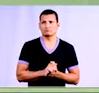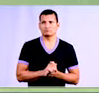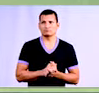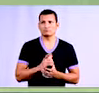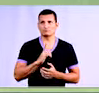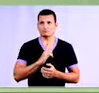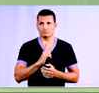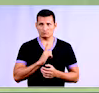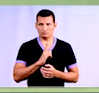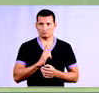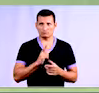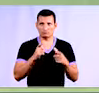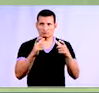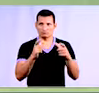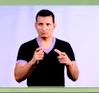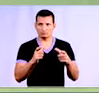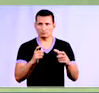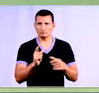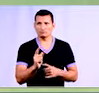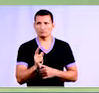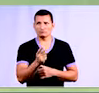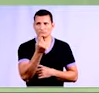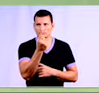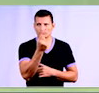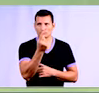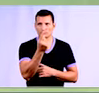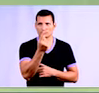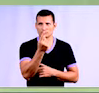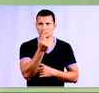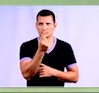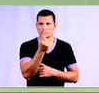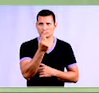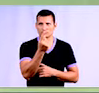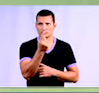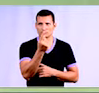um endereço único. Um endereço único